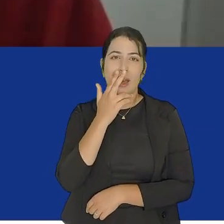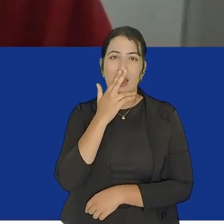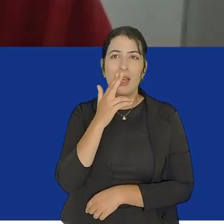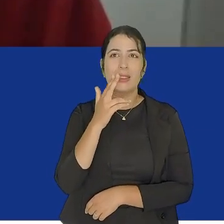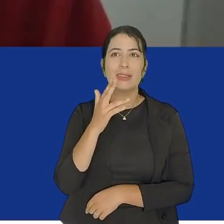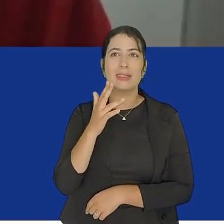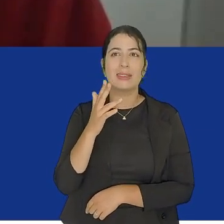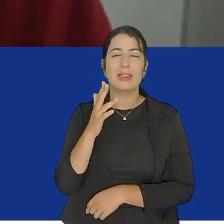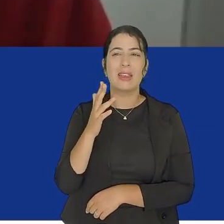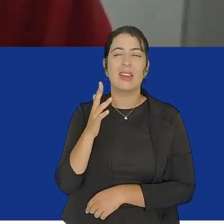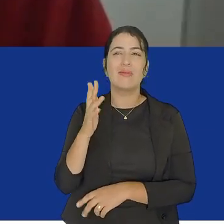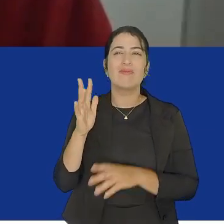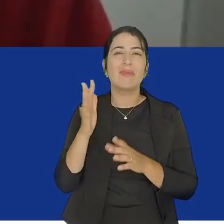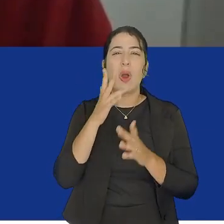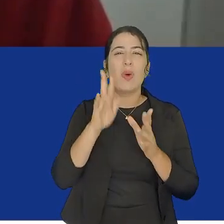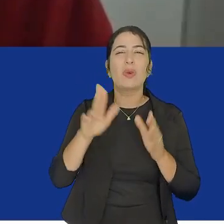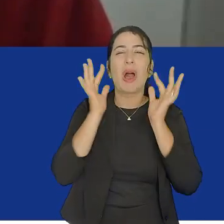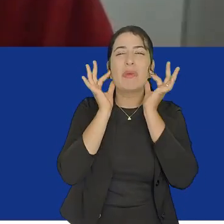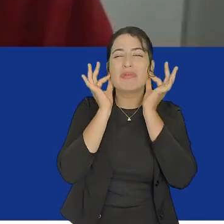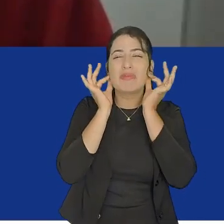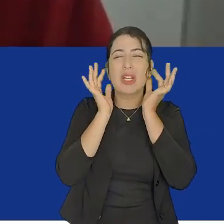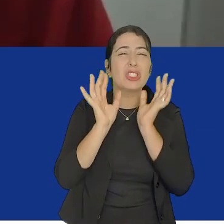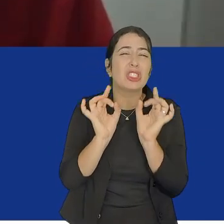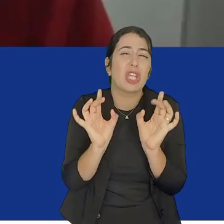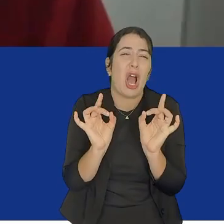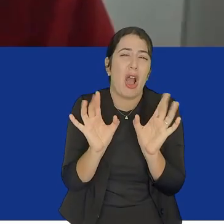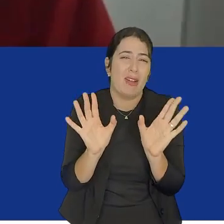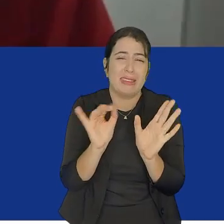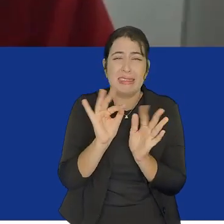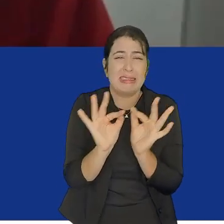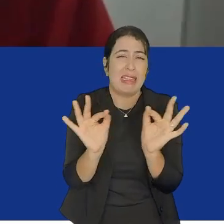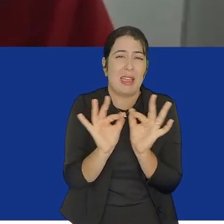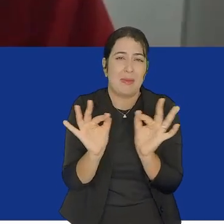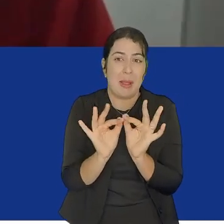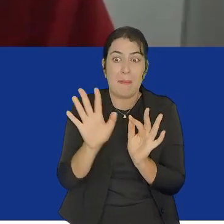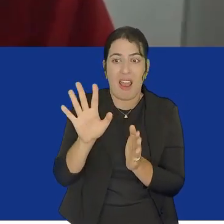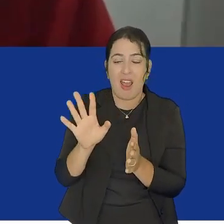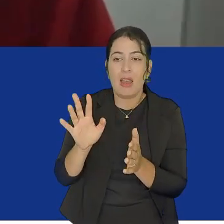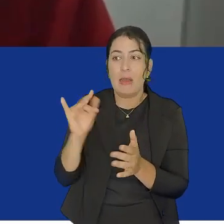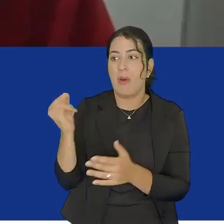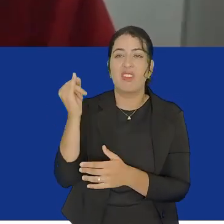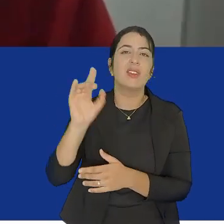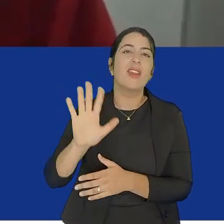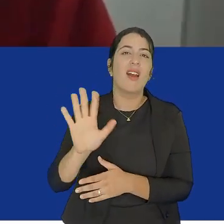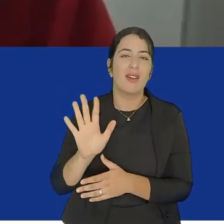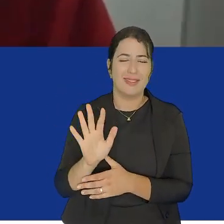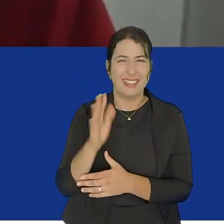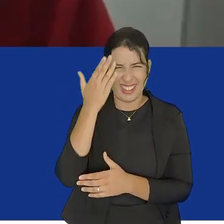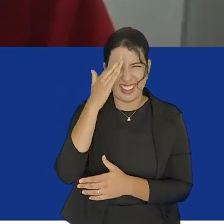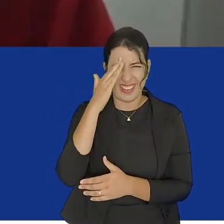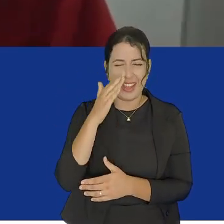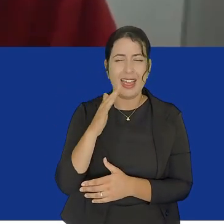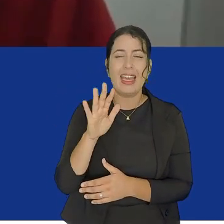instituição, reforça isso, né? Porque quantas vezes por exemplo, até para estar na comissão, né? Dar um exemplo. Quando a gente